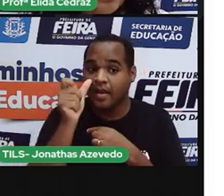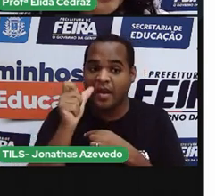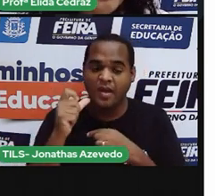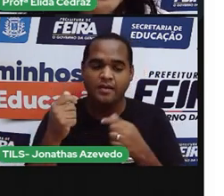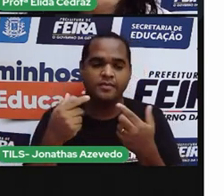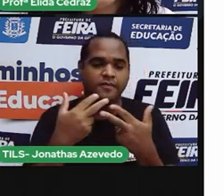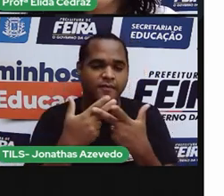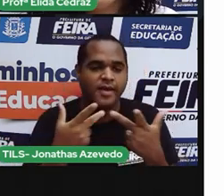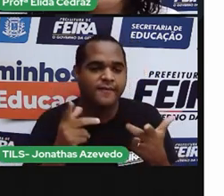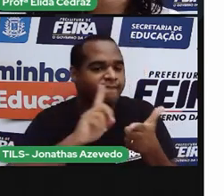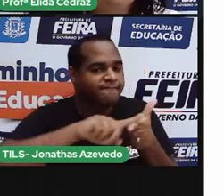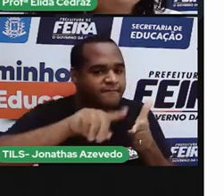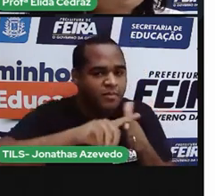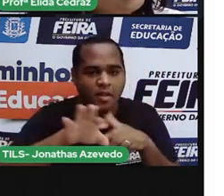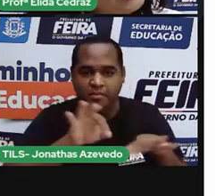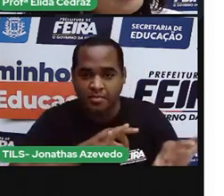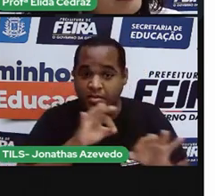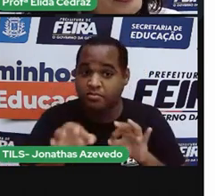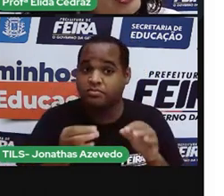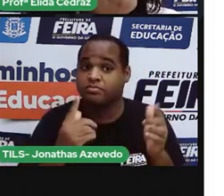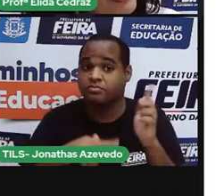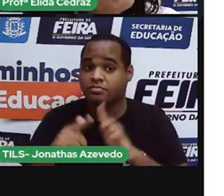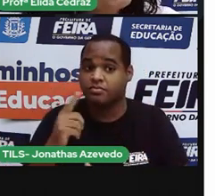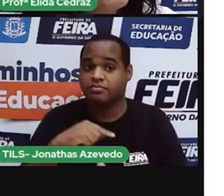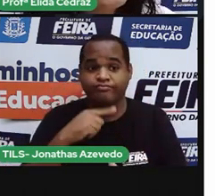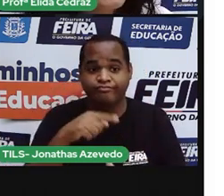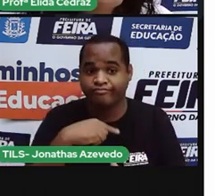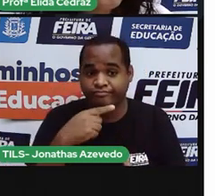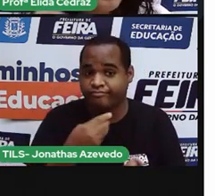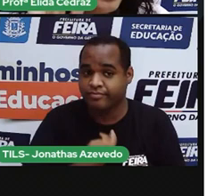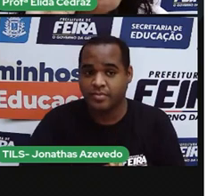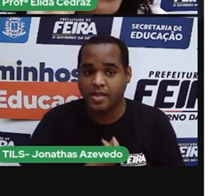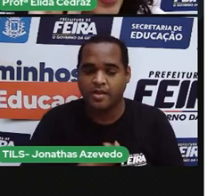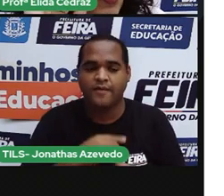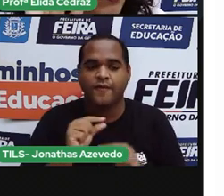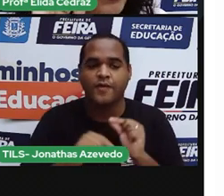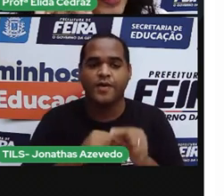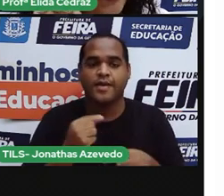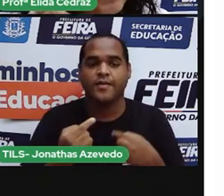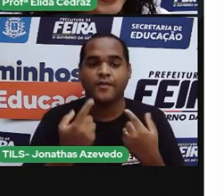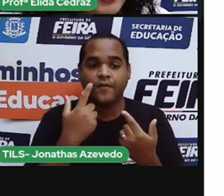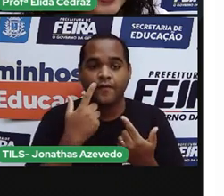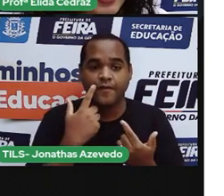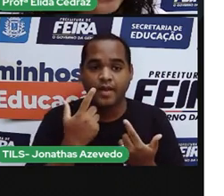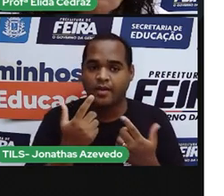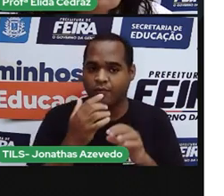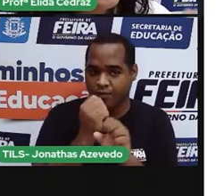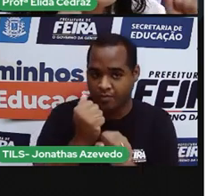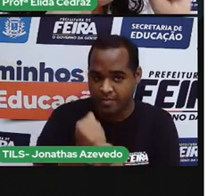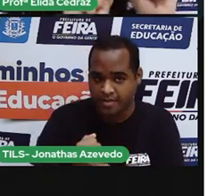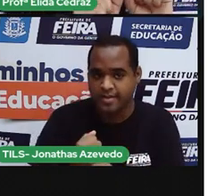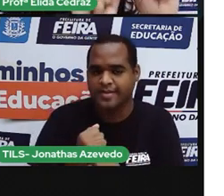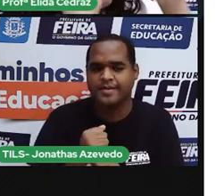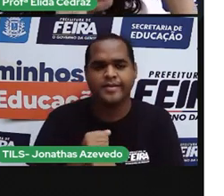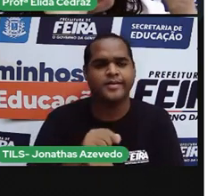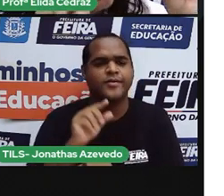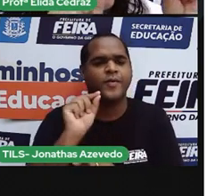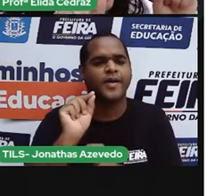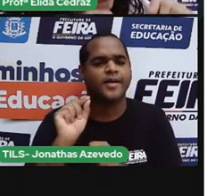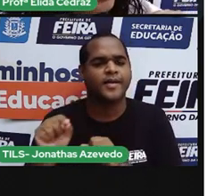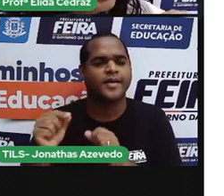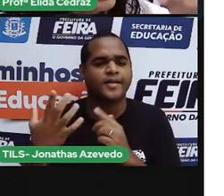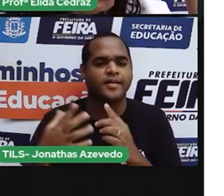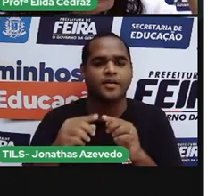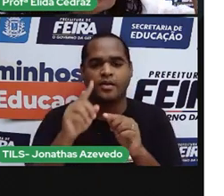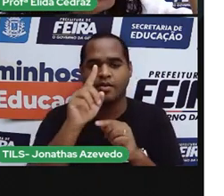para os probleminhas enquanto nós não estivermos fazendo o cálculo da operação, aquela que